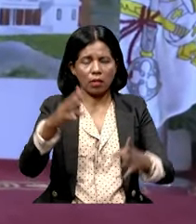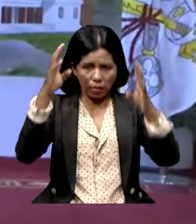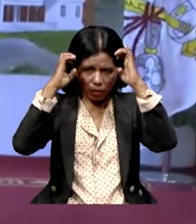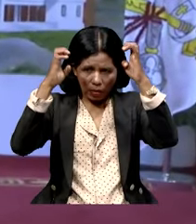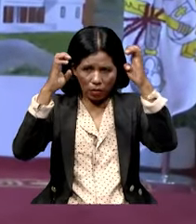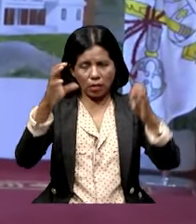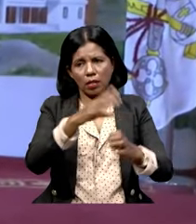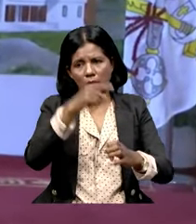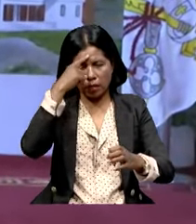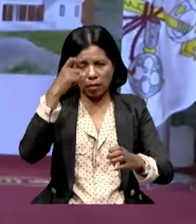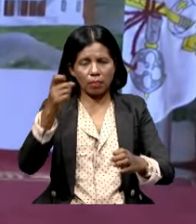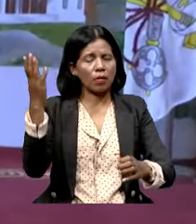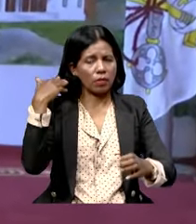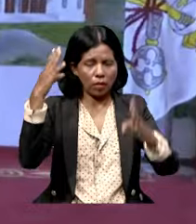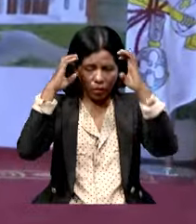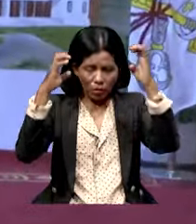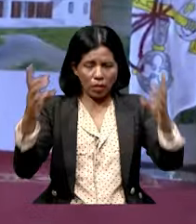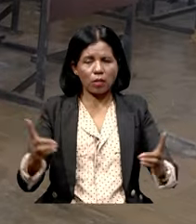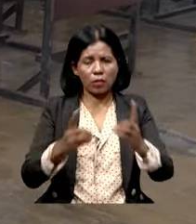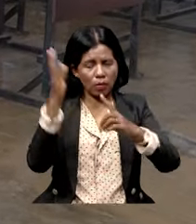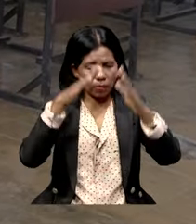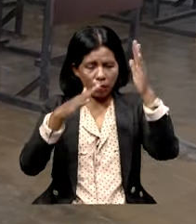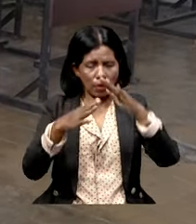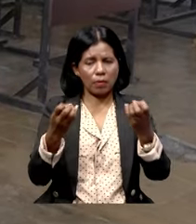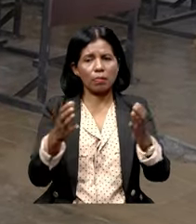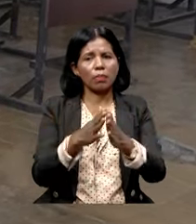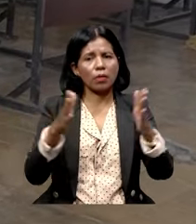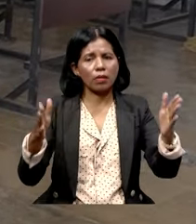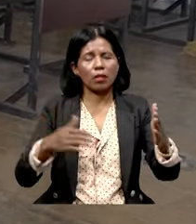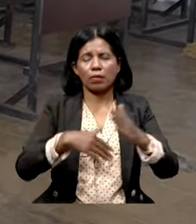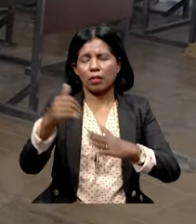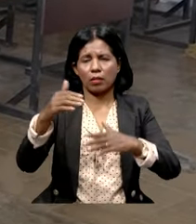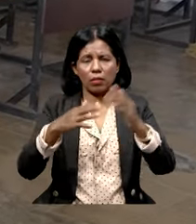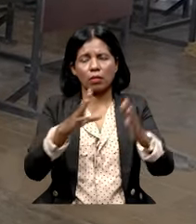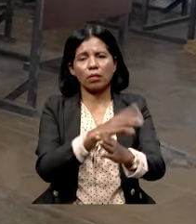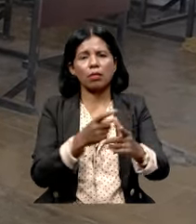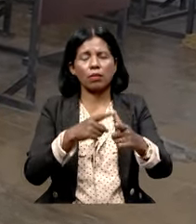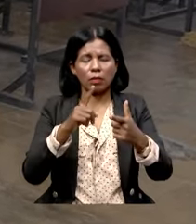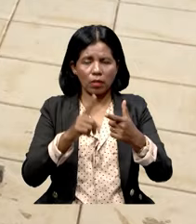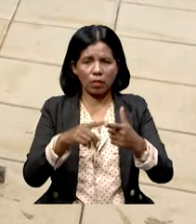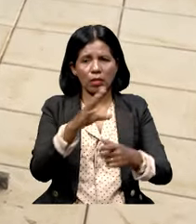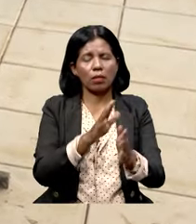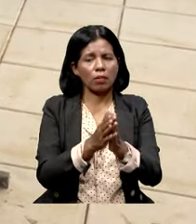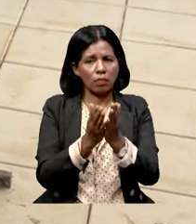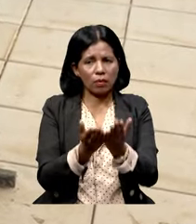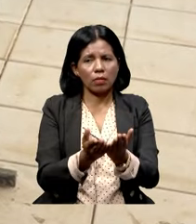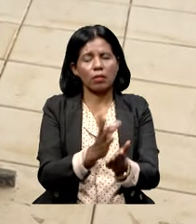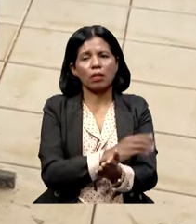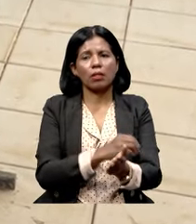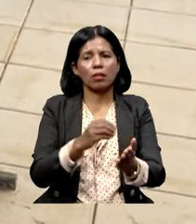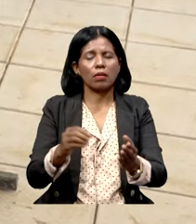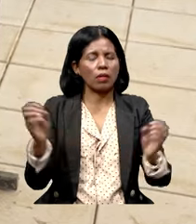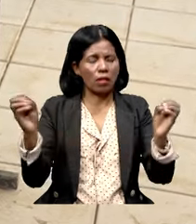educação, também durante a educação enfrenta problema para que infraestrutura básica, mesa, cadeira no livro e didático, no